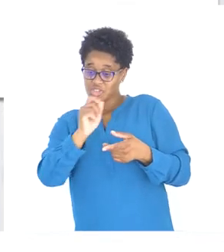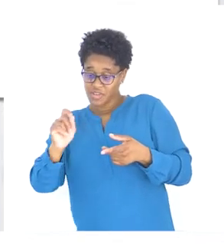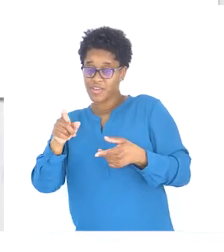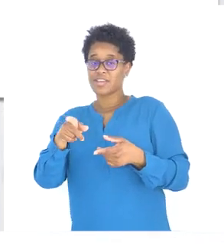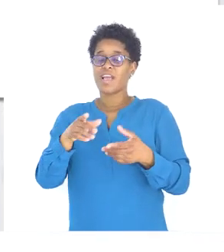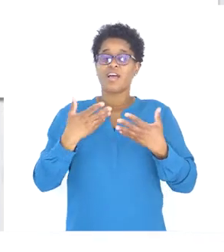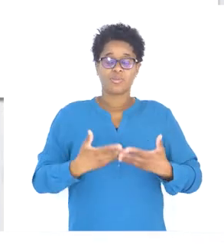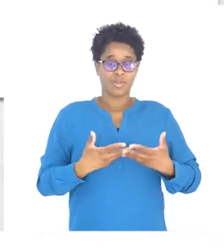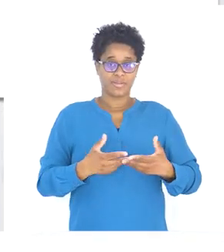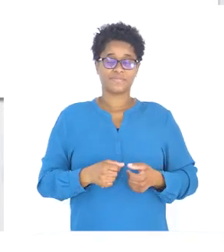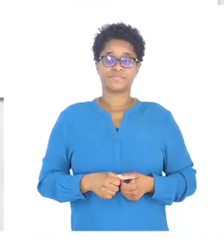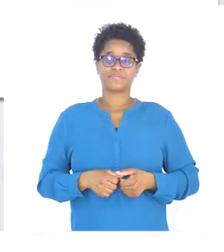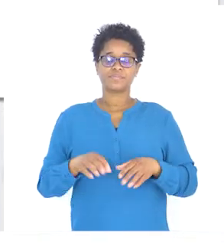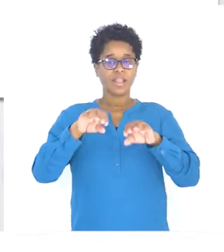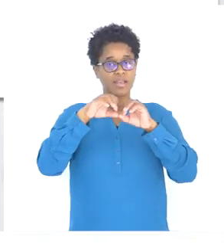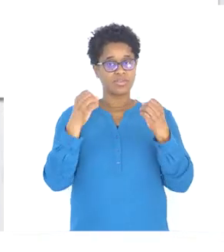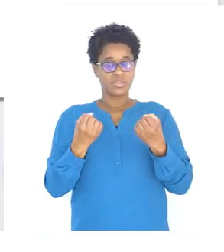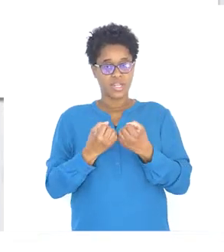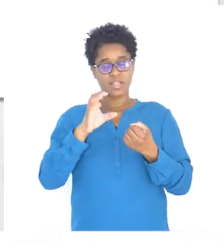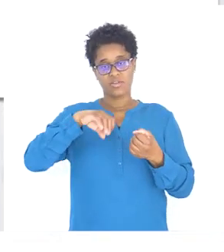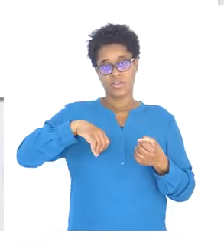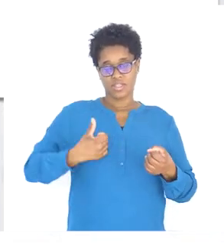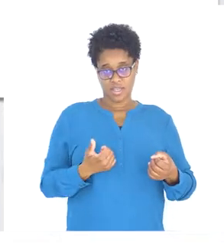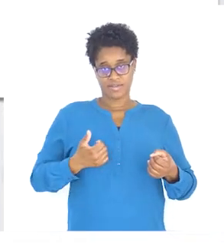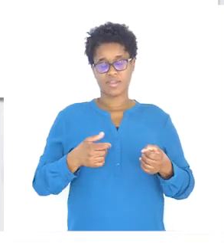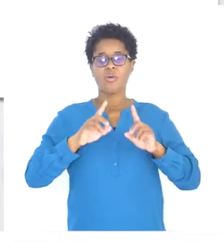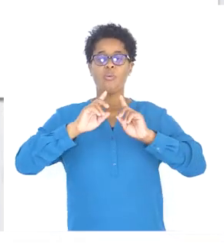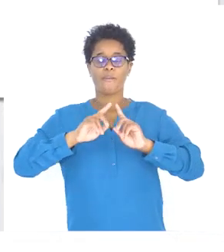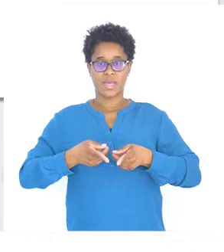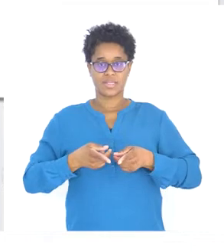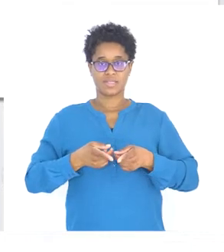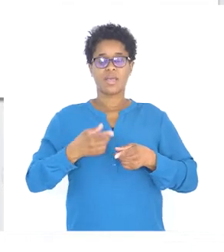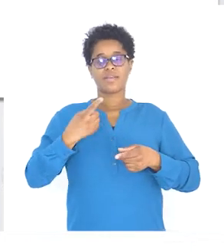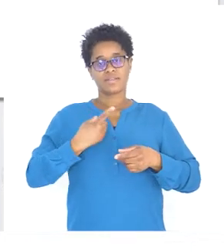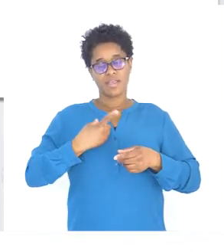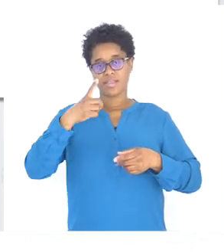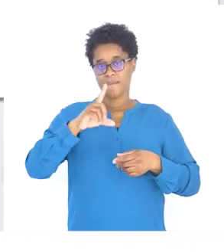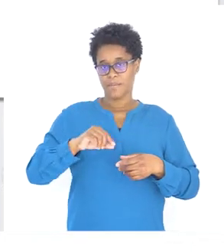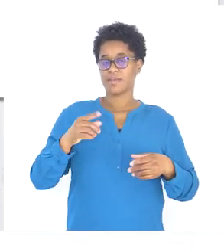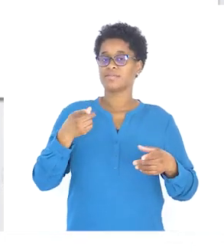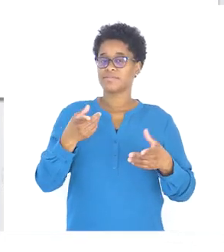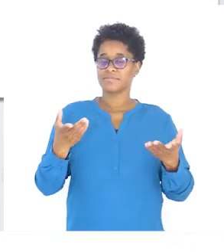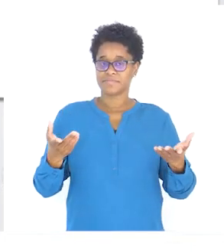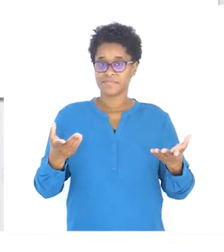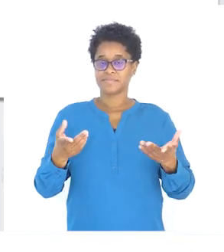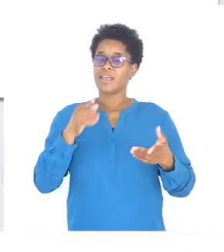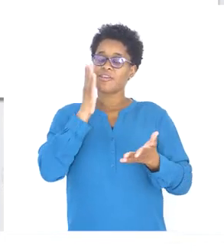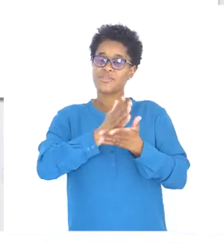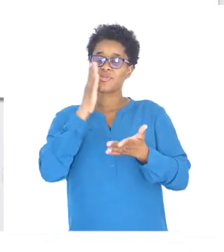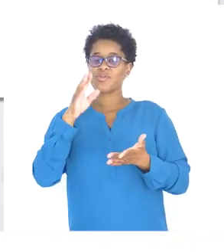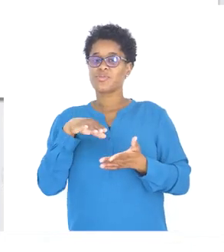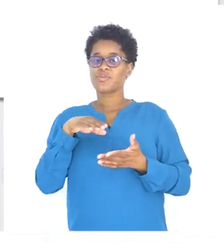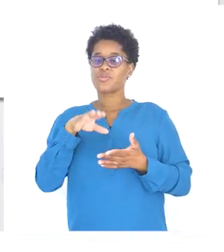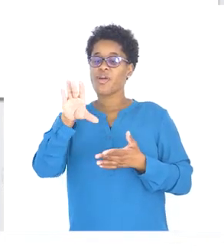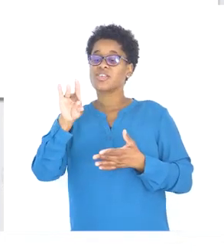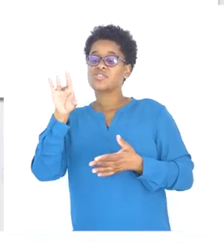completar, atualmente a sociedade cabo-verdiana começa a ser também de, é